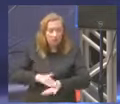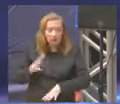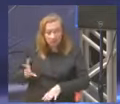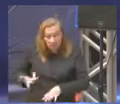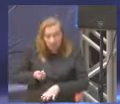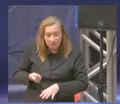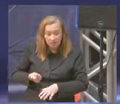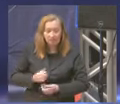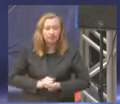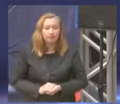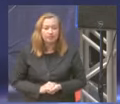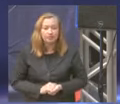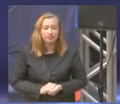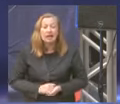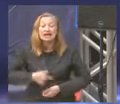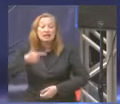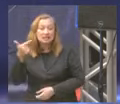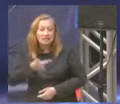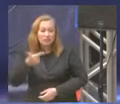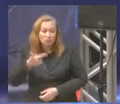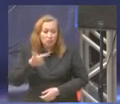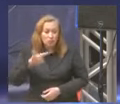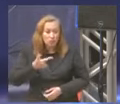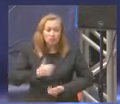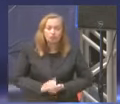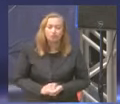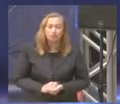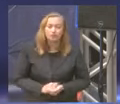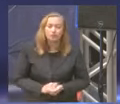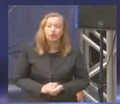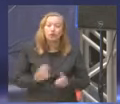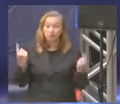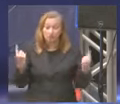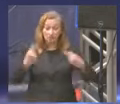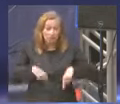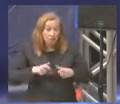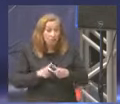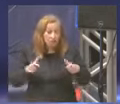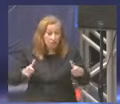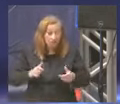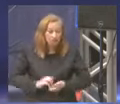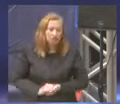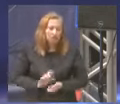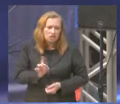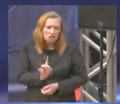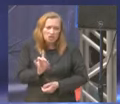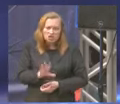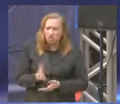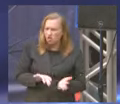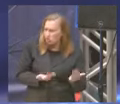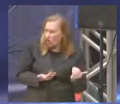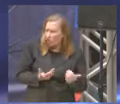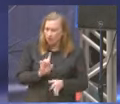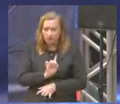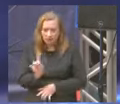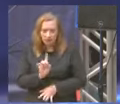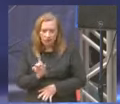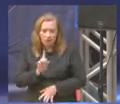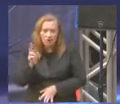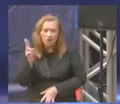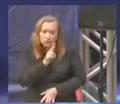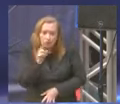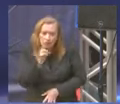Ok? Segundo grande desafio, não é só os jovens. Na